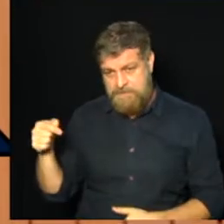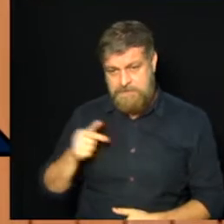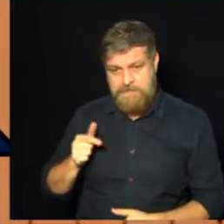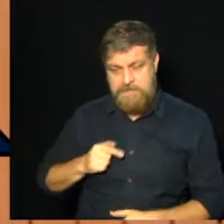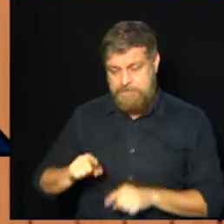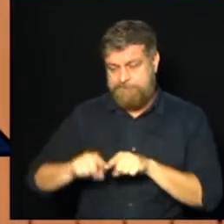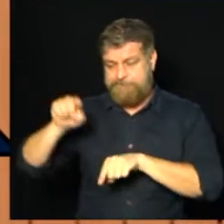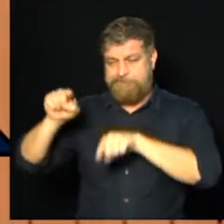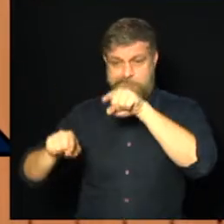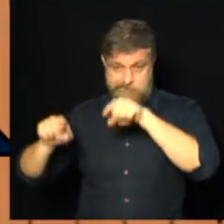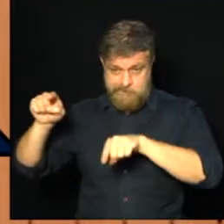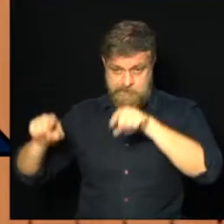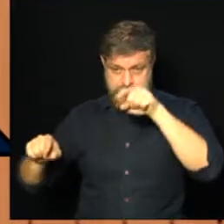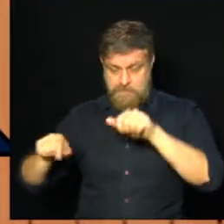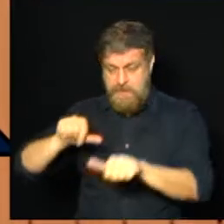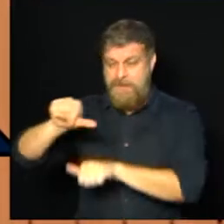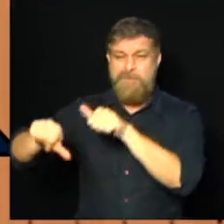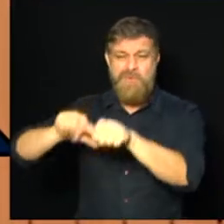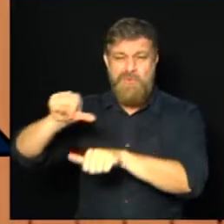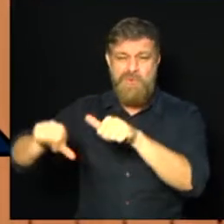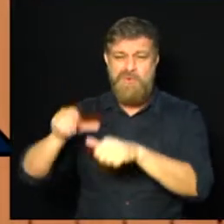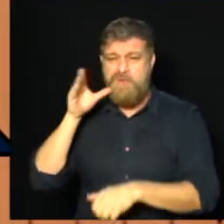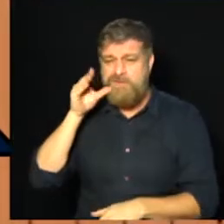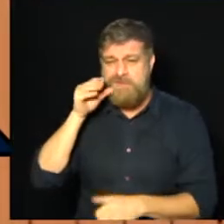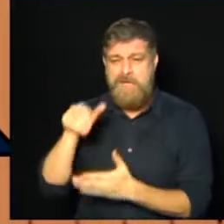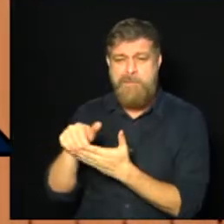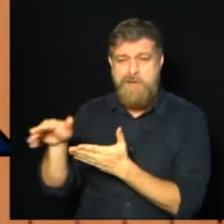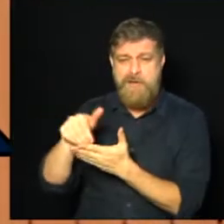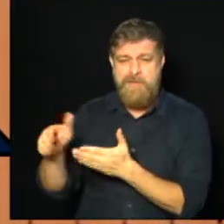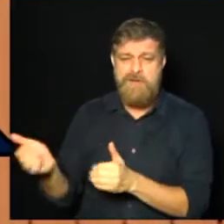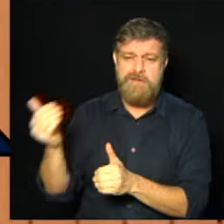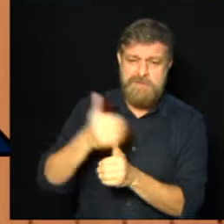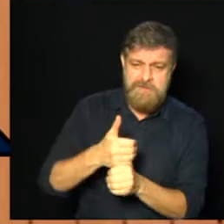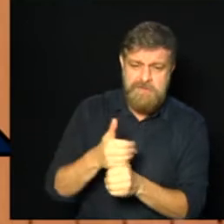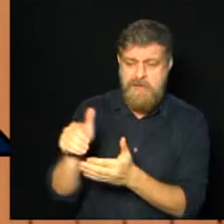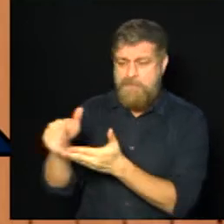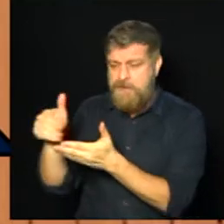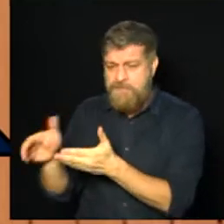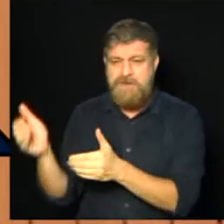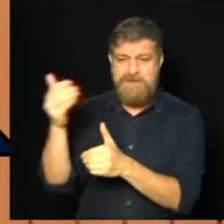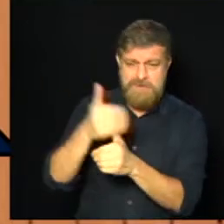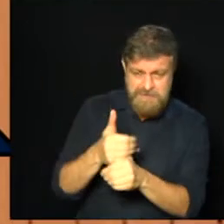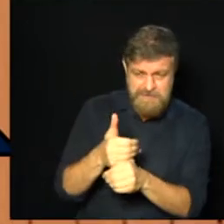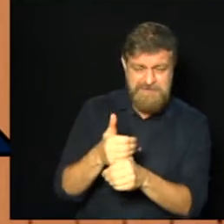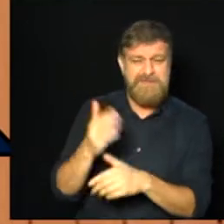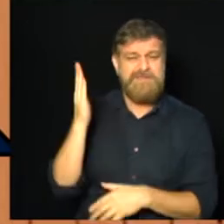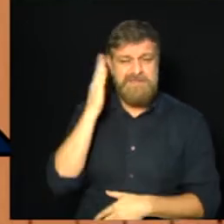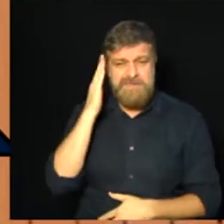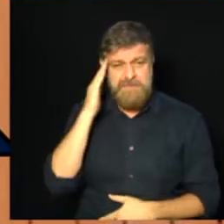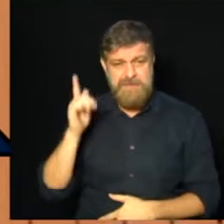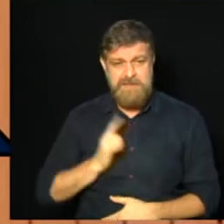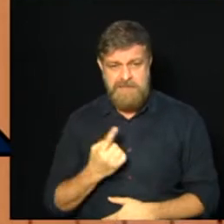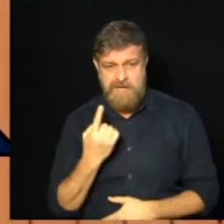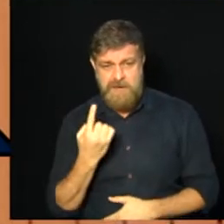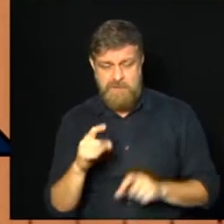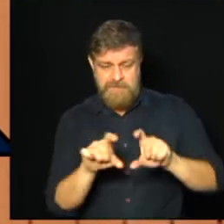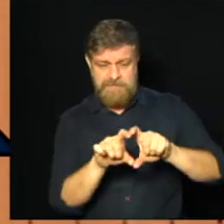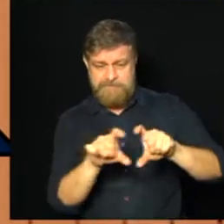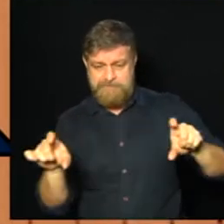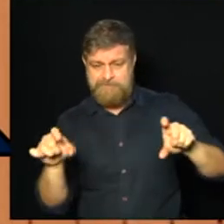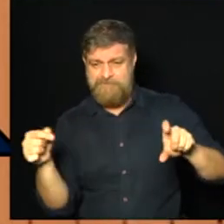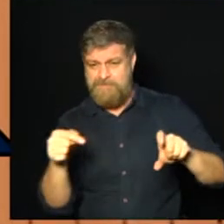instáveis, com alta rotatividade de trabalhadores. Então, tem uma questão aí que não